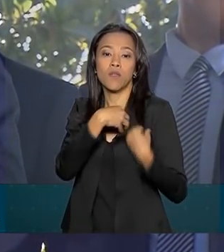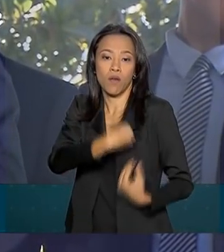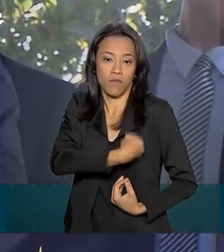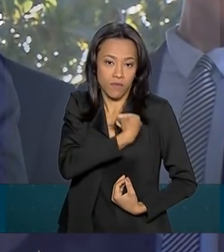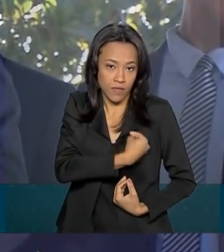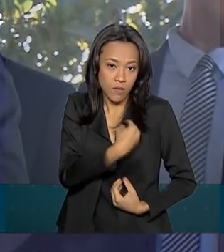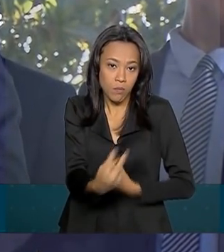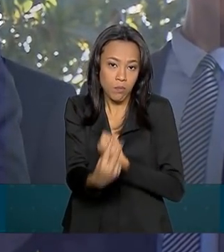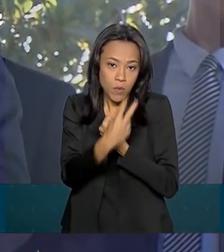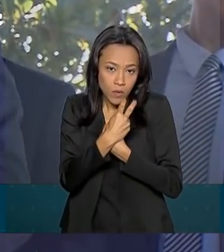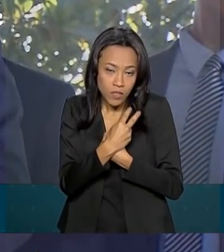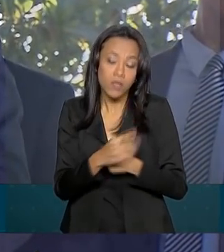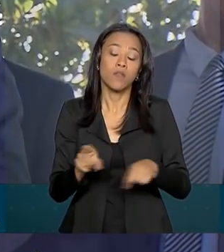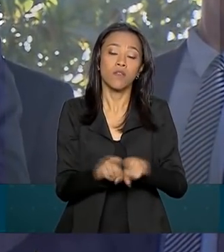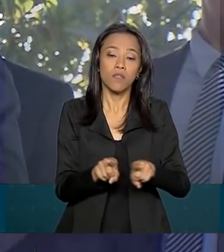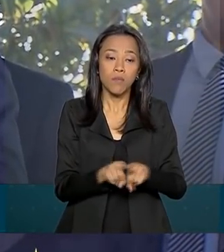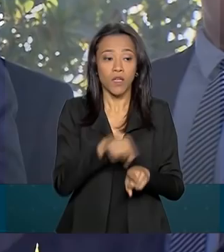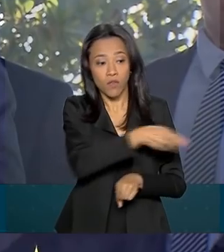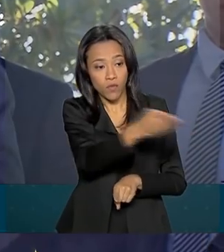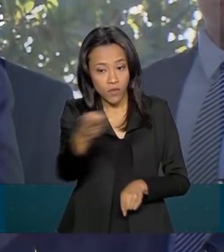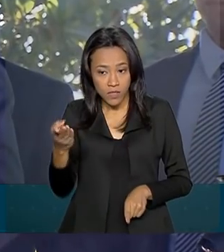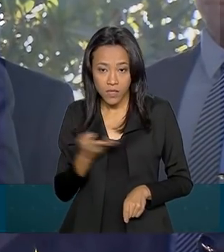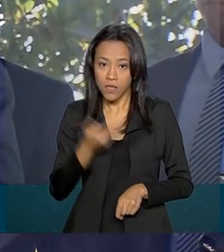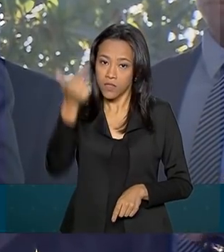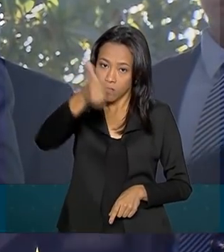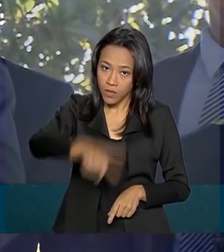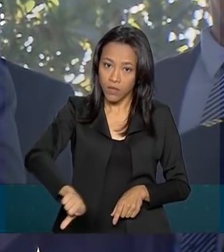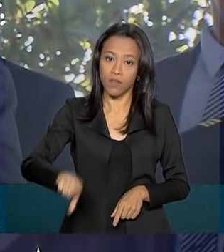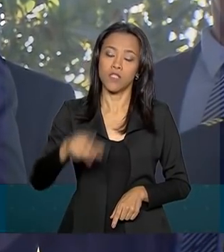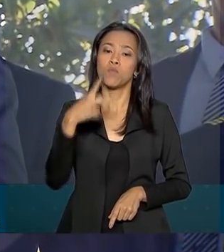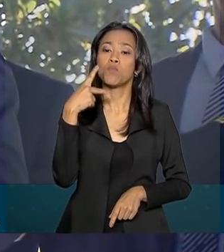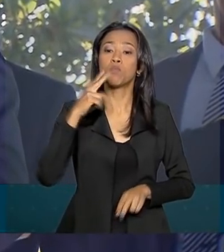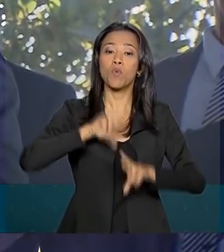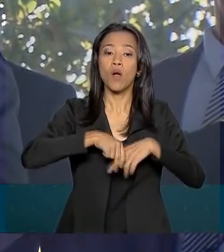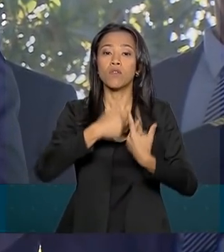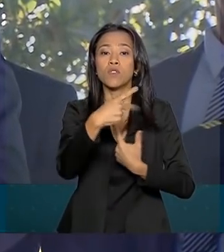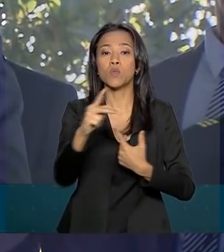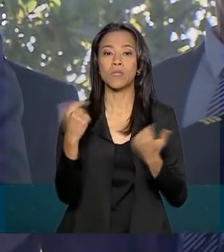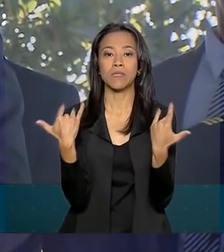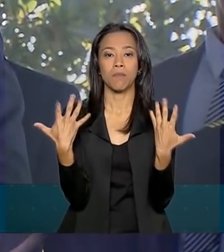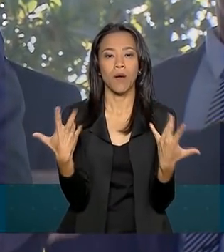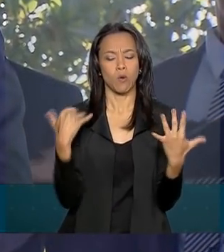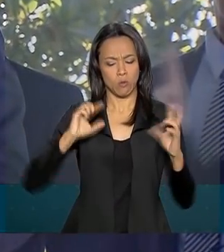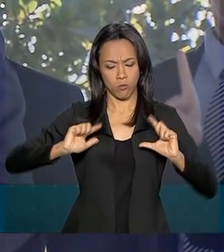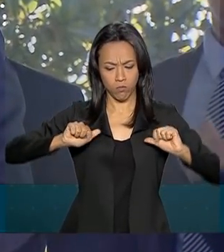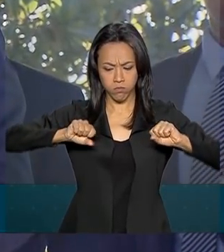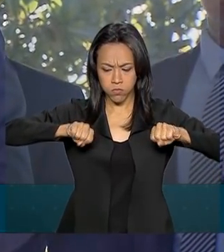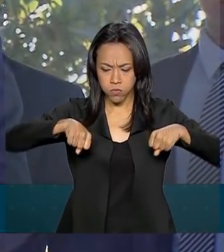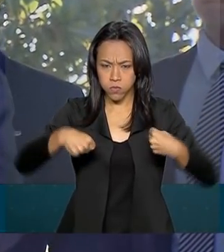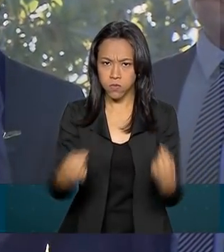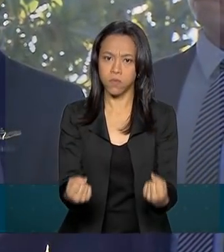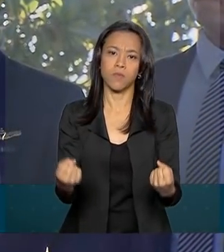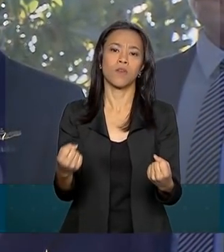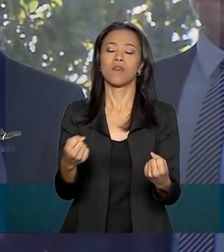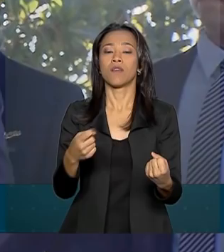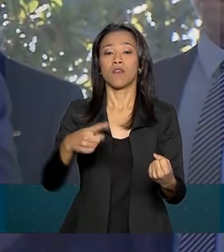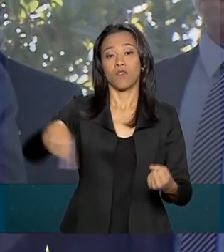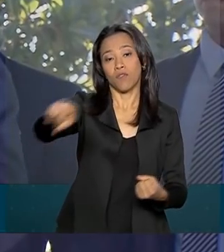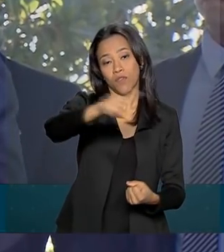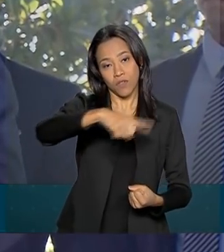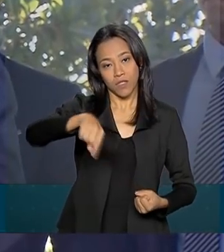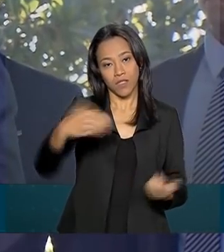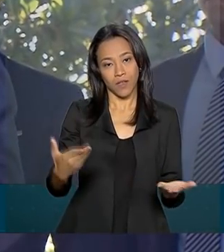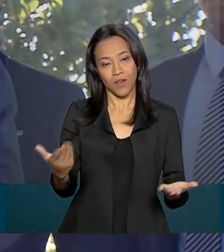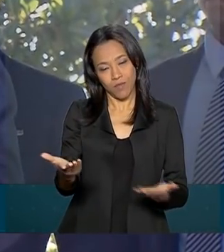a vocês mais uma vez, que por suas mãos, em grande parte, me colocaram na situação que ora